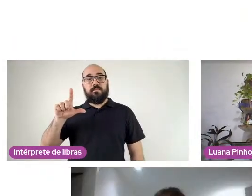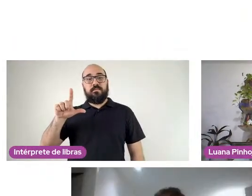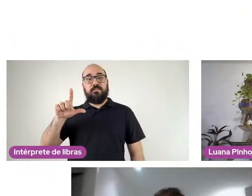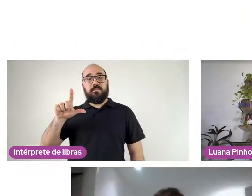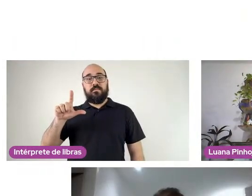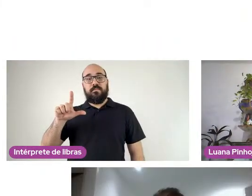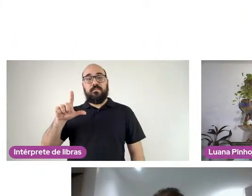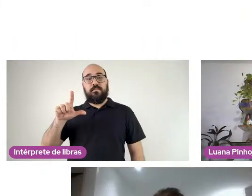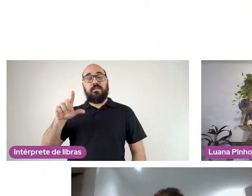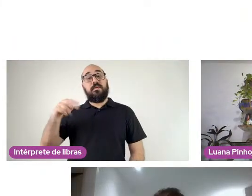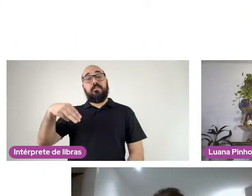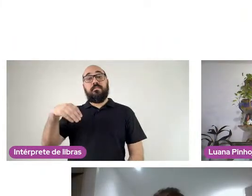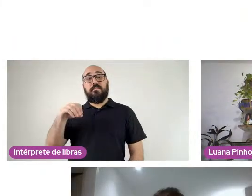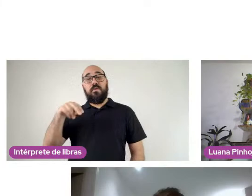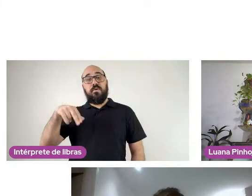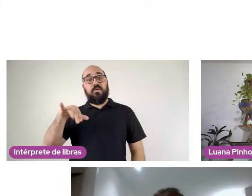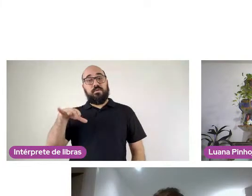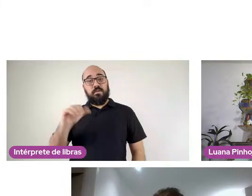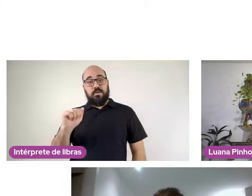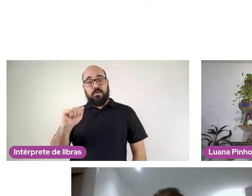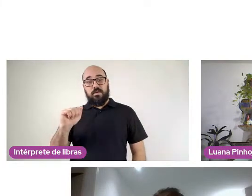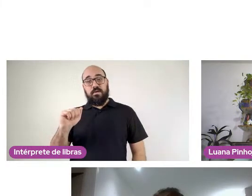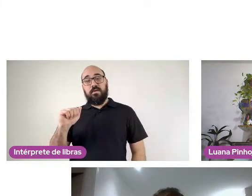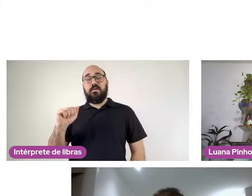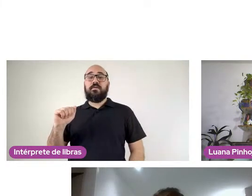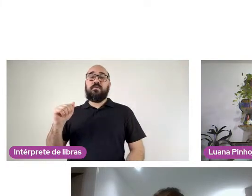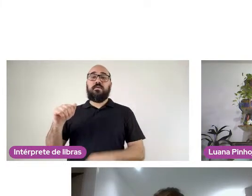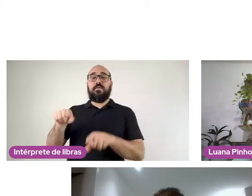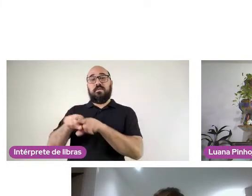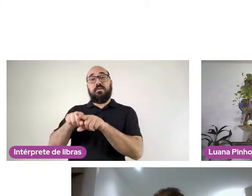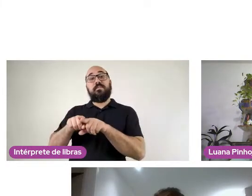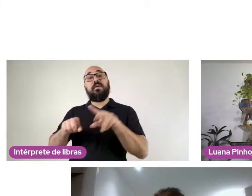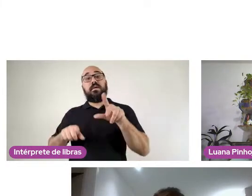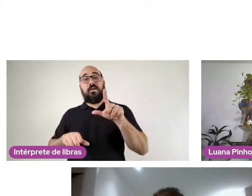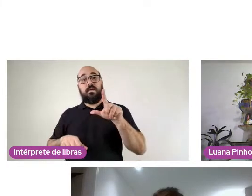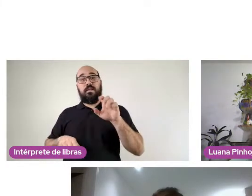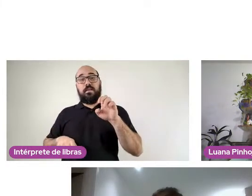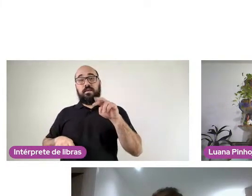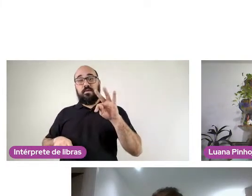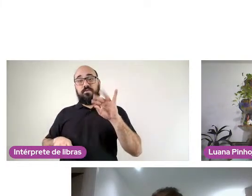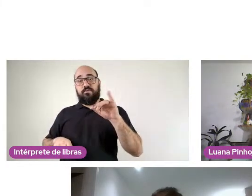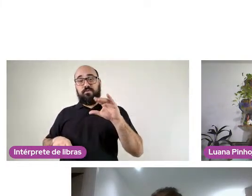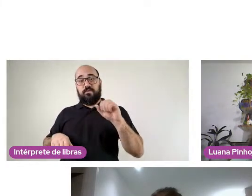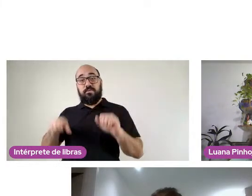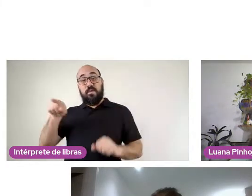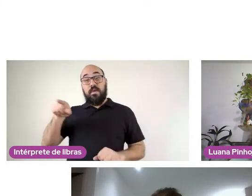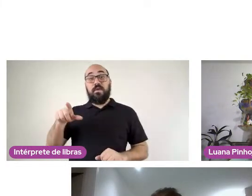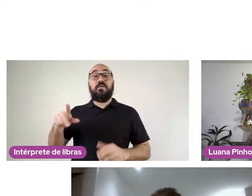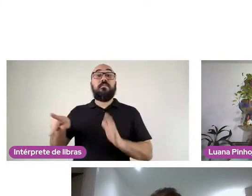parte do núcleo de ações do Núcleo de Vida Marinha da Secretaria Municipal